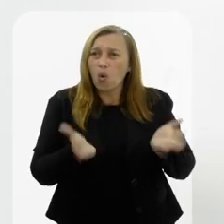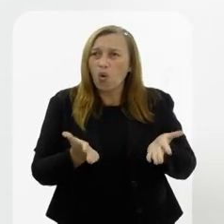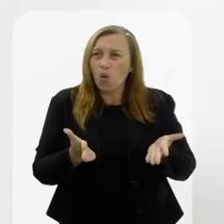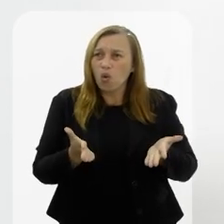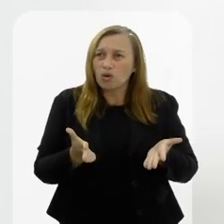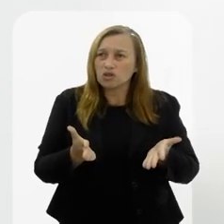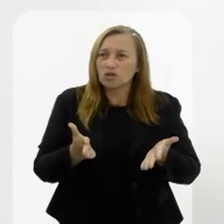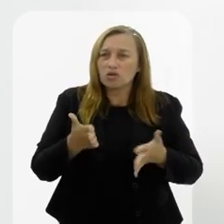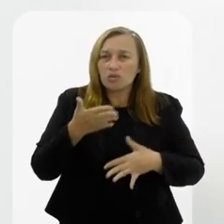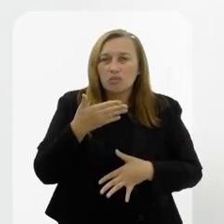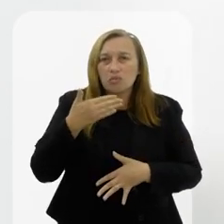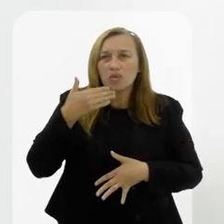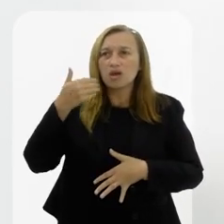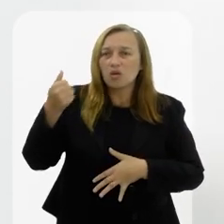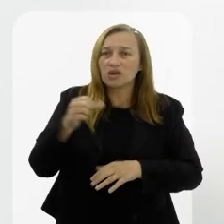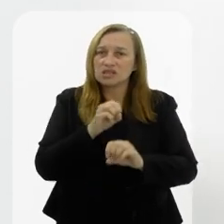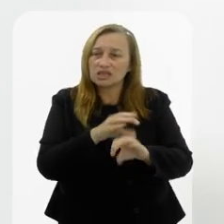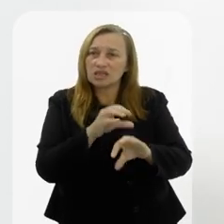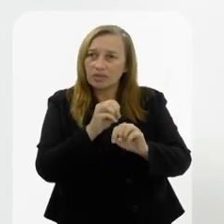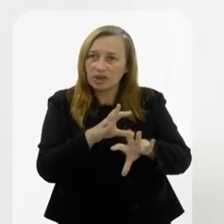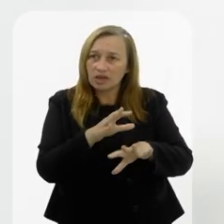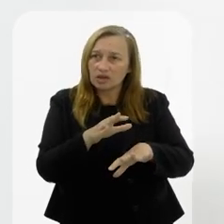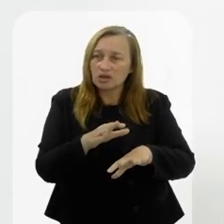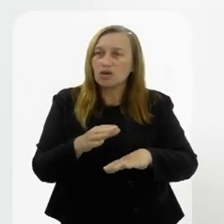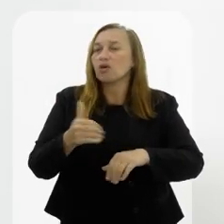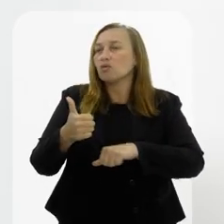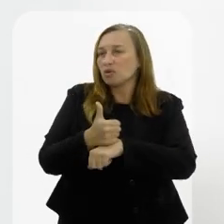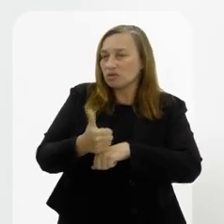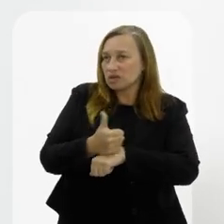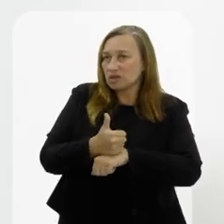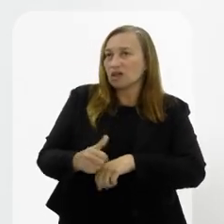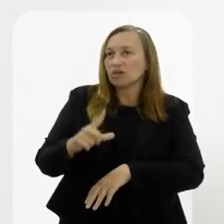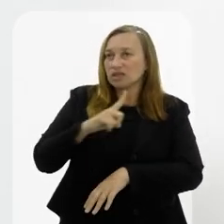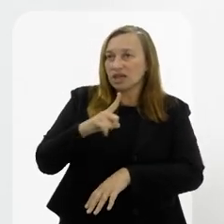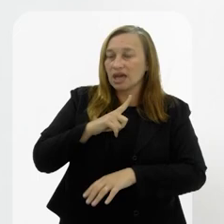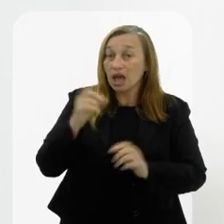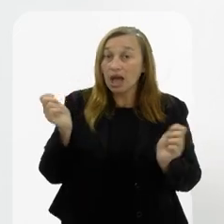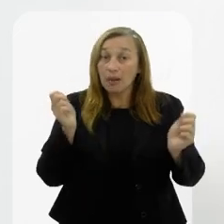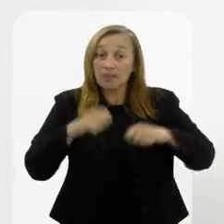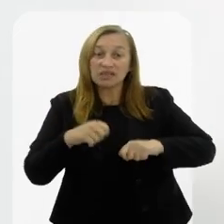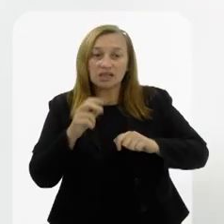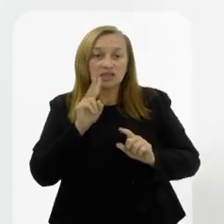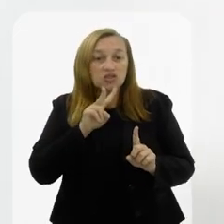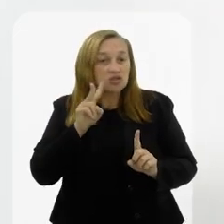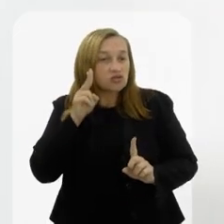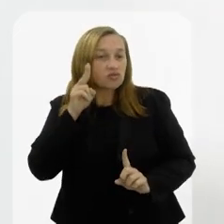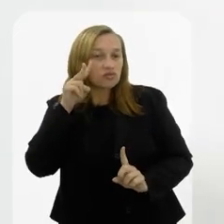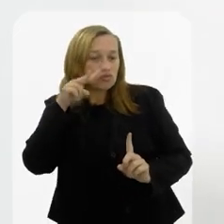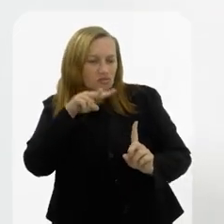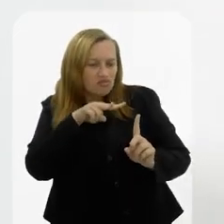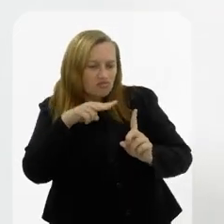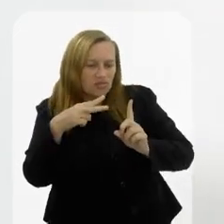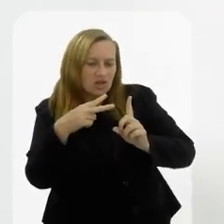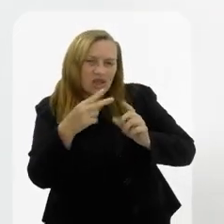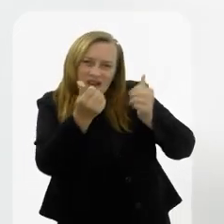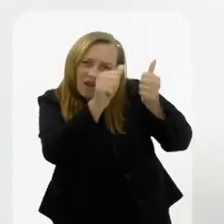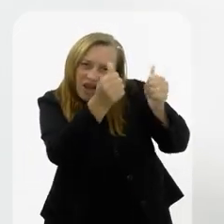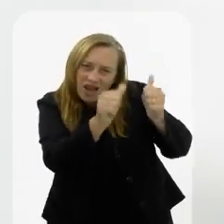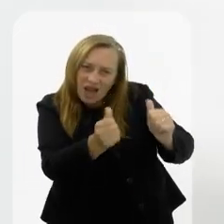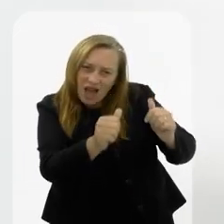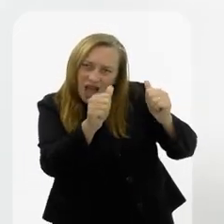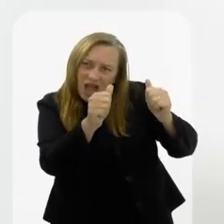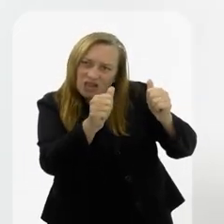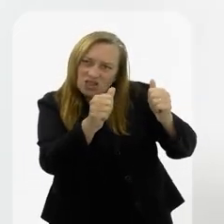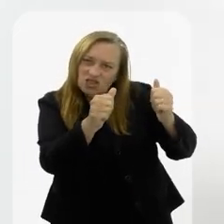ferramenta que um profissional da saúde possa ter é a sua capacidade de diagnóstico, de olhar o problema, de fazer